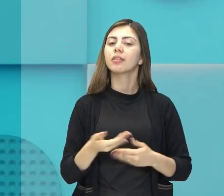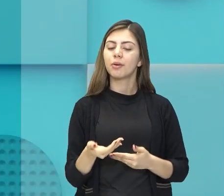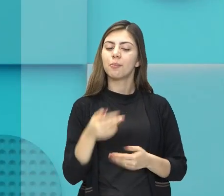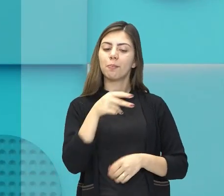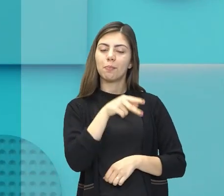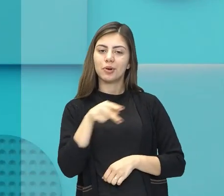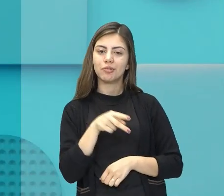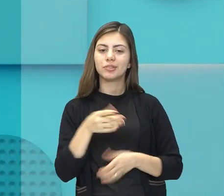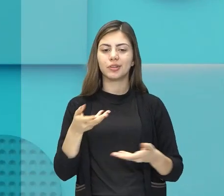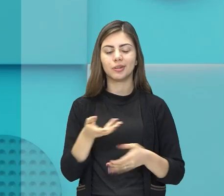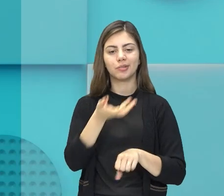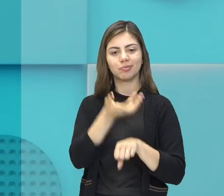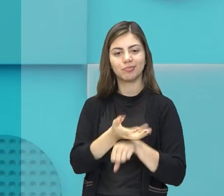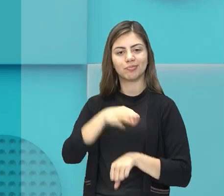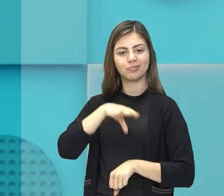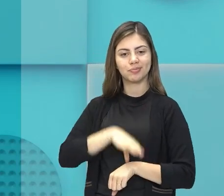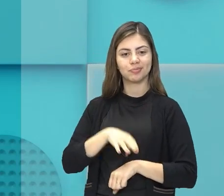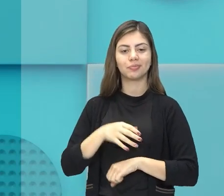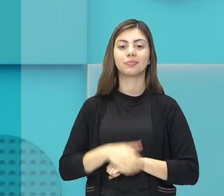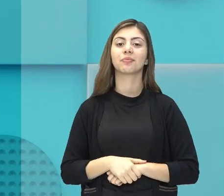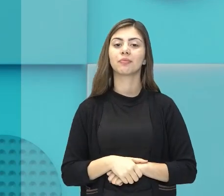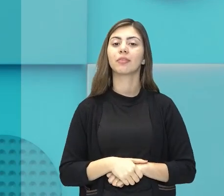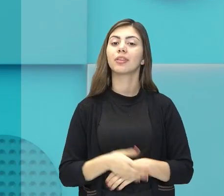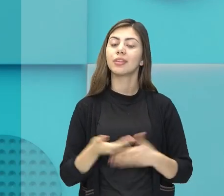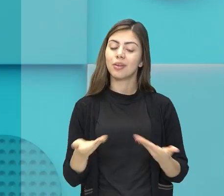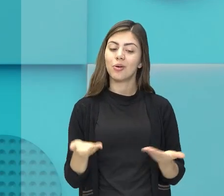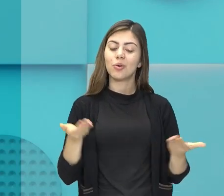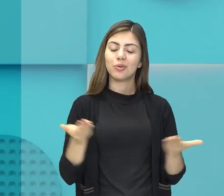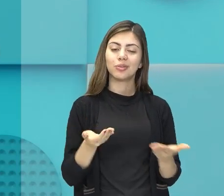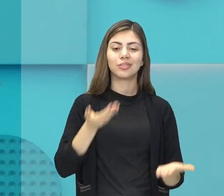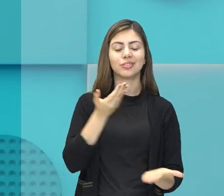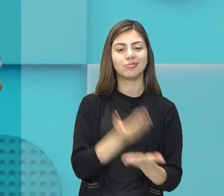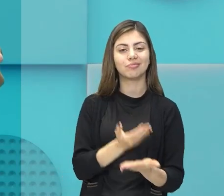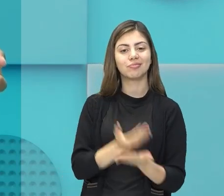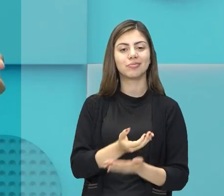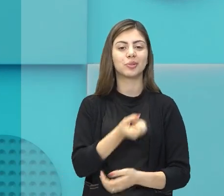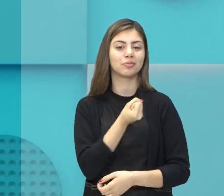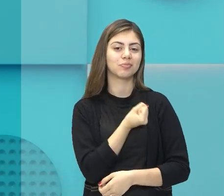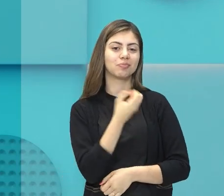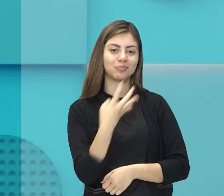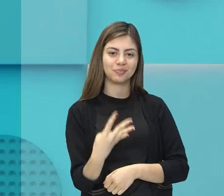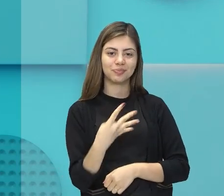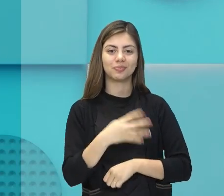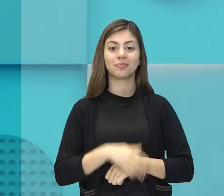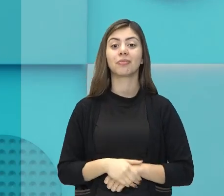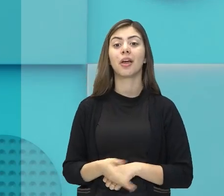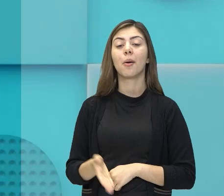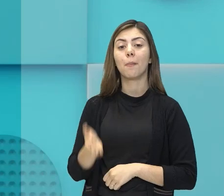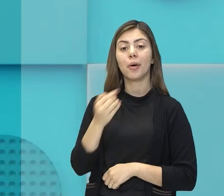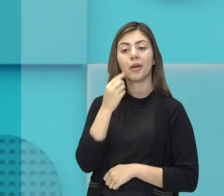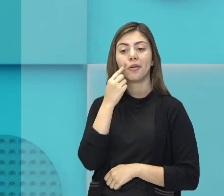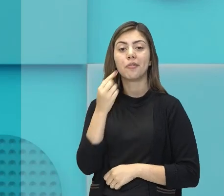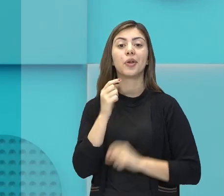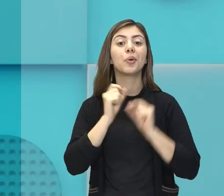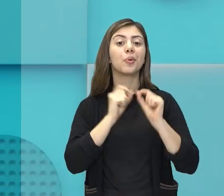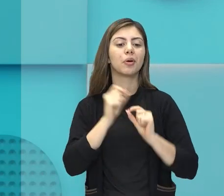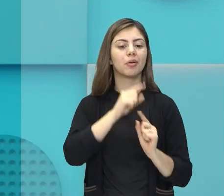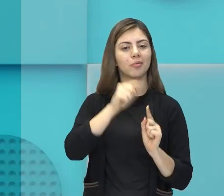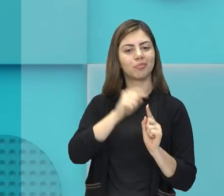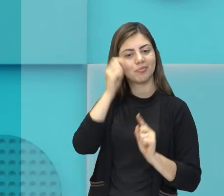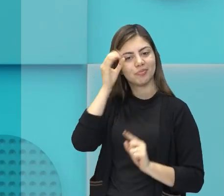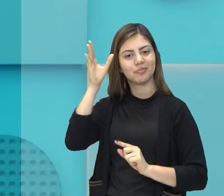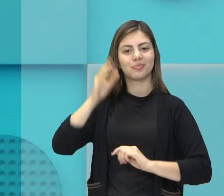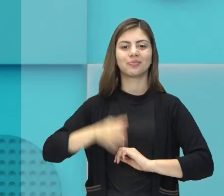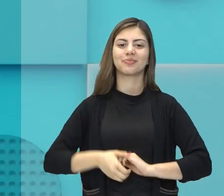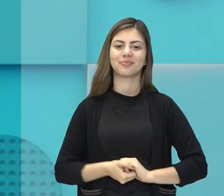professora deste componente, e esta é a nossa aula de número 4. Vamos então conhecer o nosso